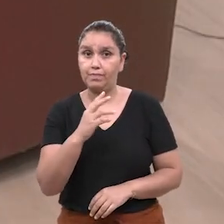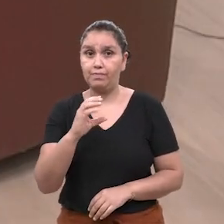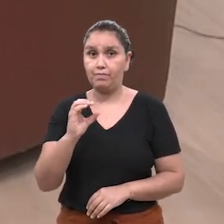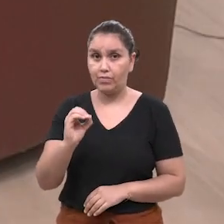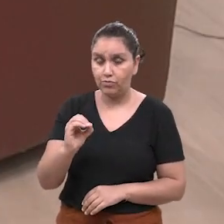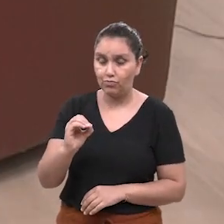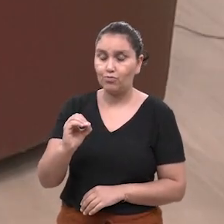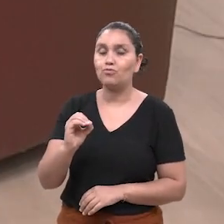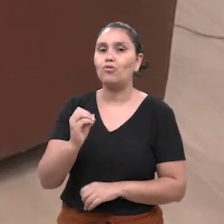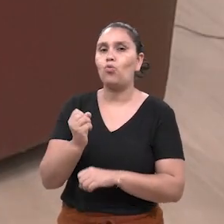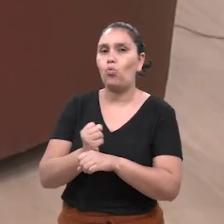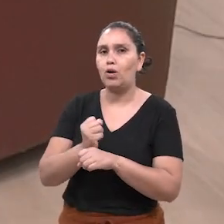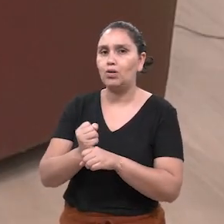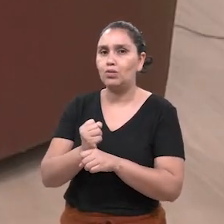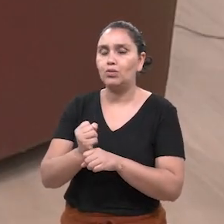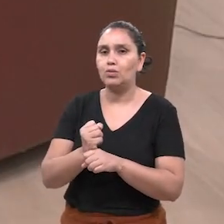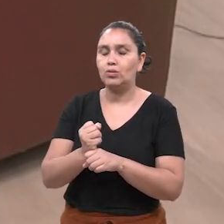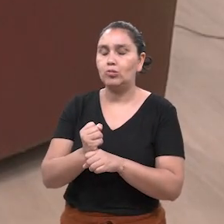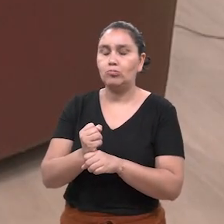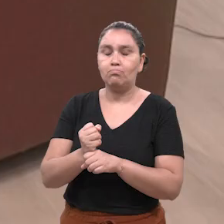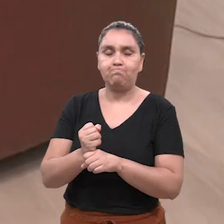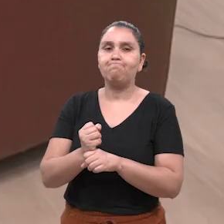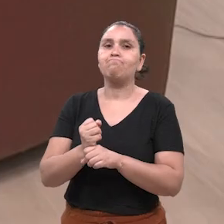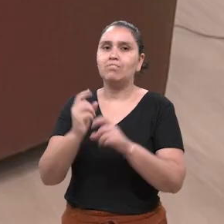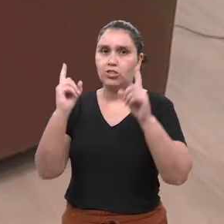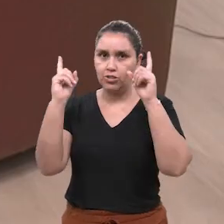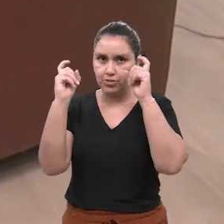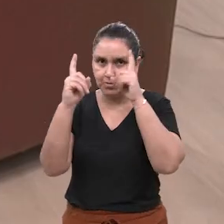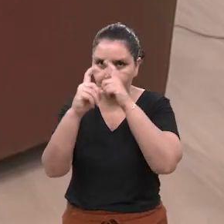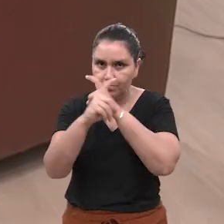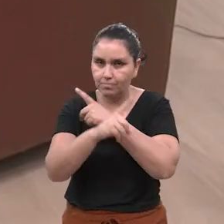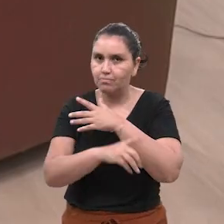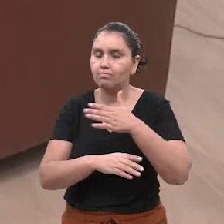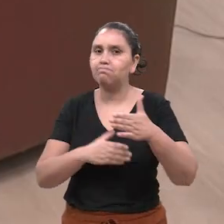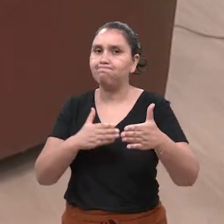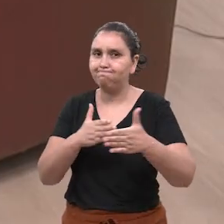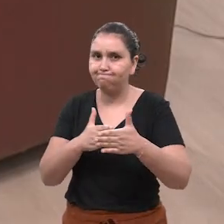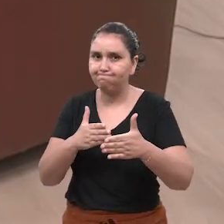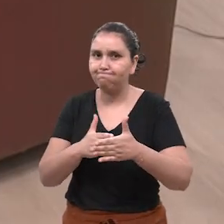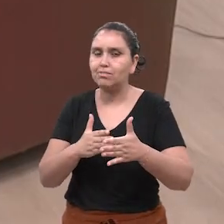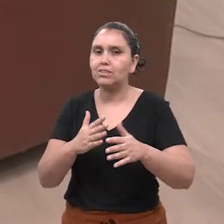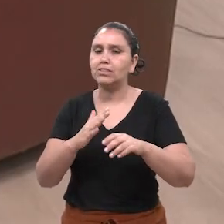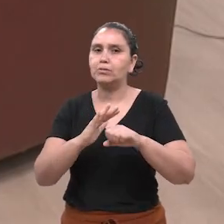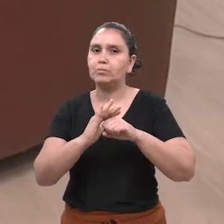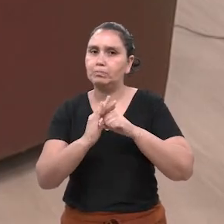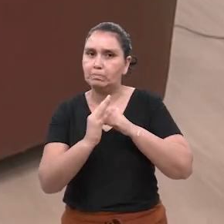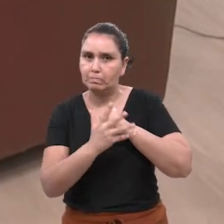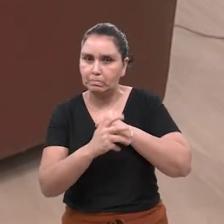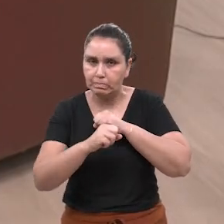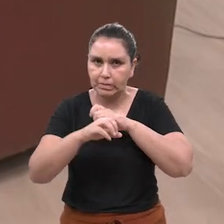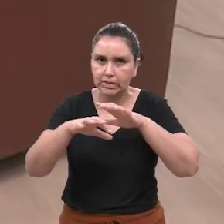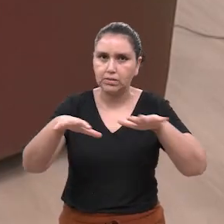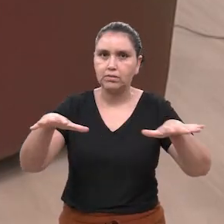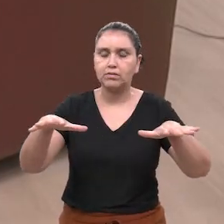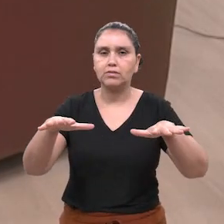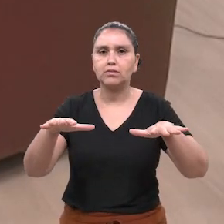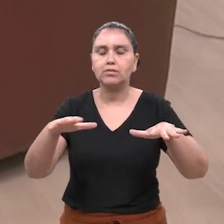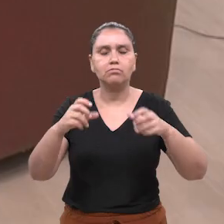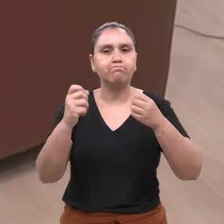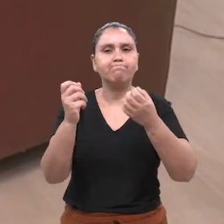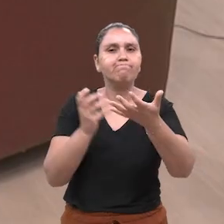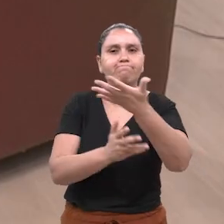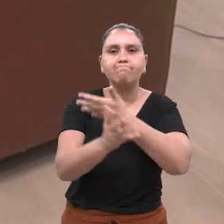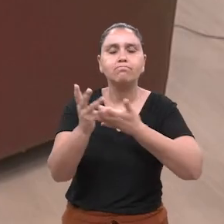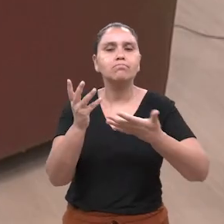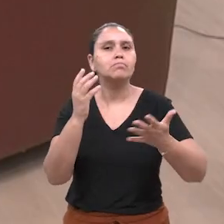um ano bem enigmático, de certa forma, né? Então eu quero que tu compartilhe com a gente quais os